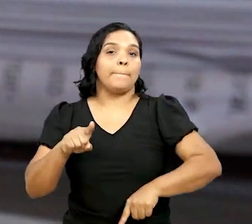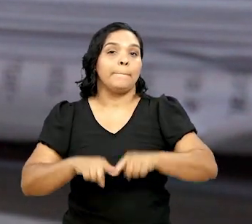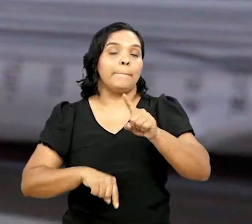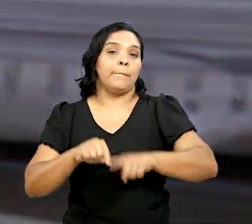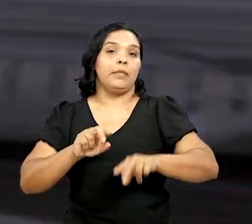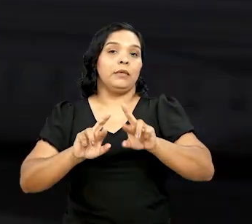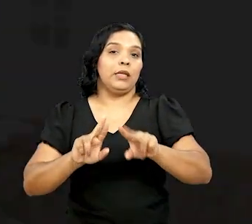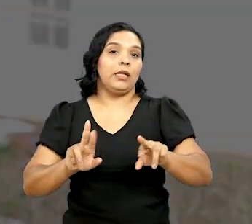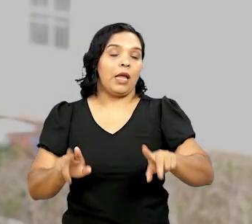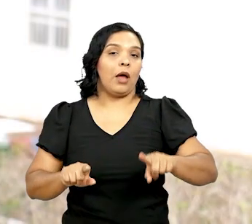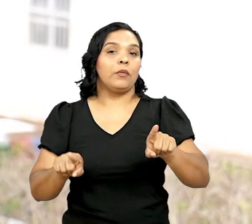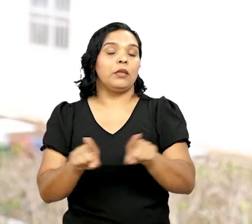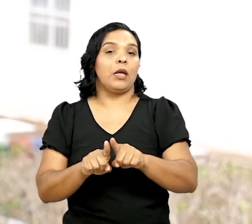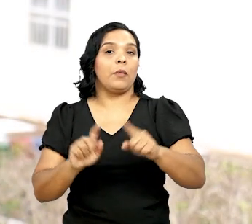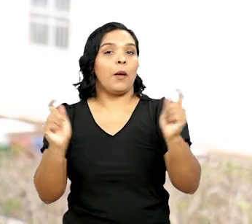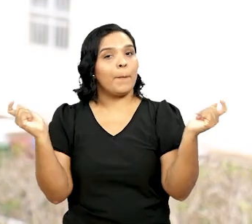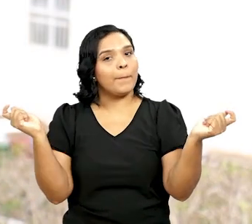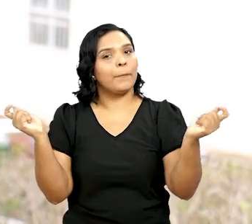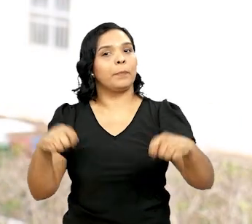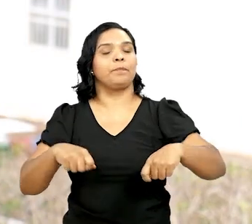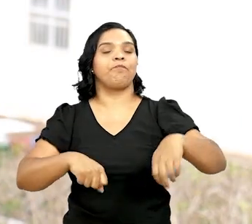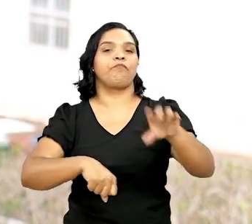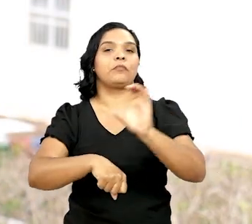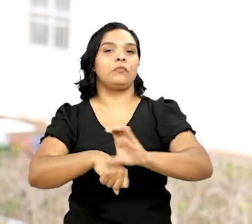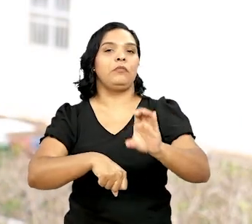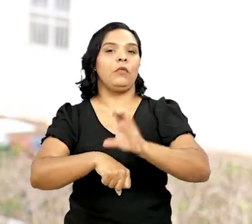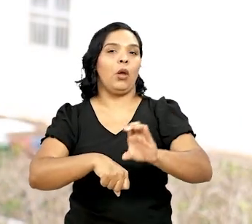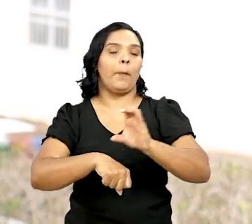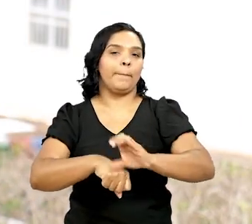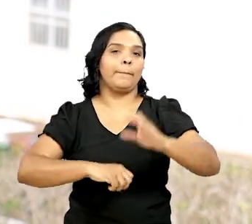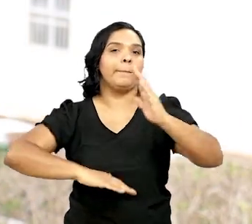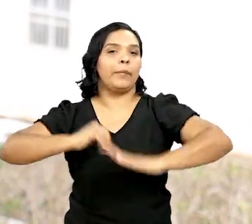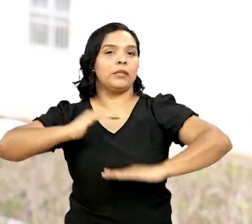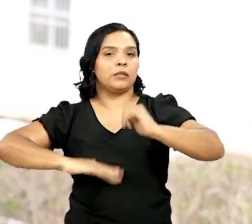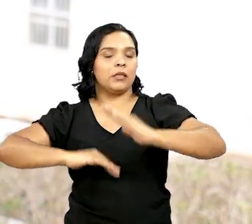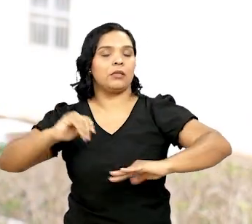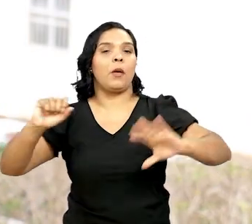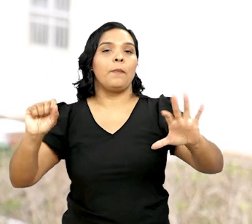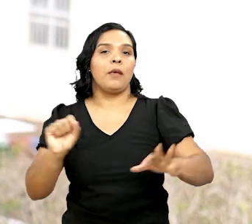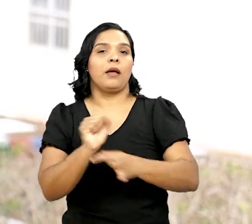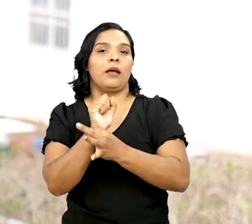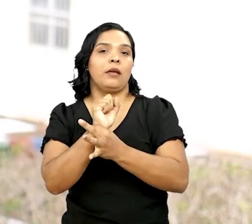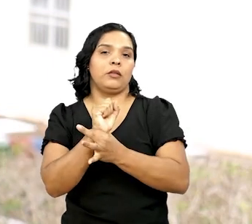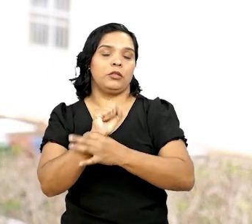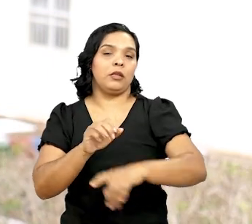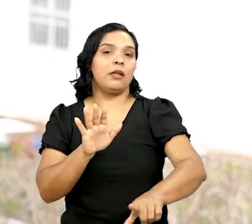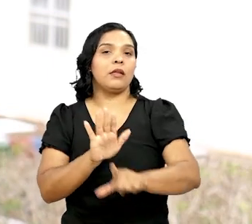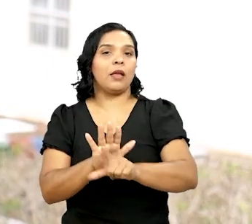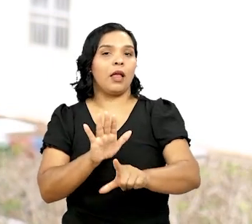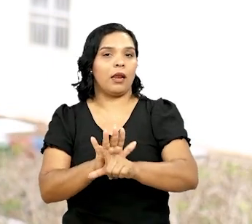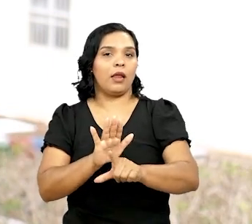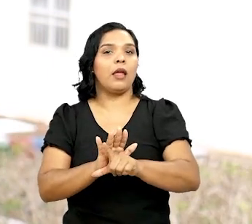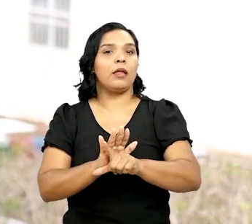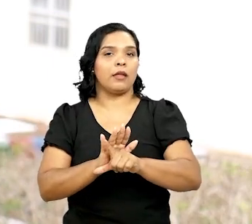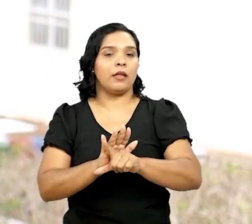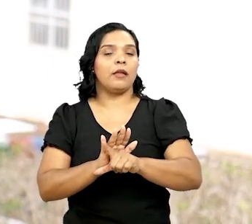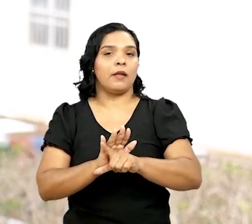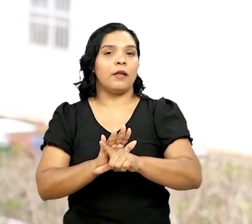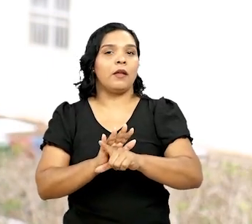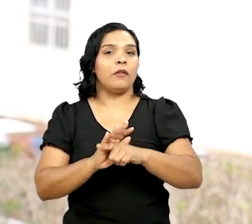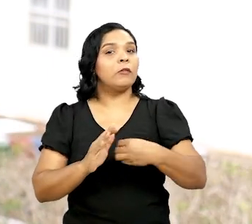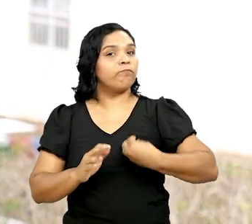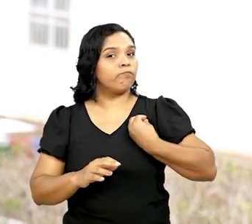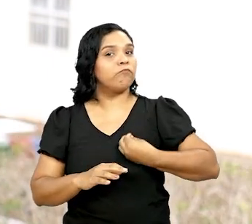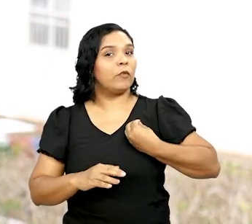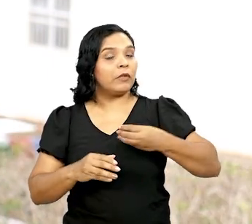têm material e uma capacitação constante para poder garantir que a lei ela esteja